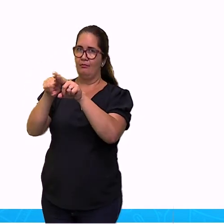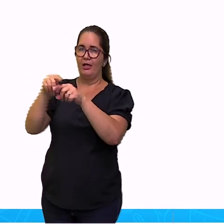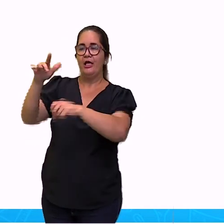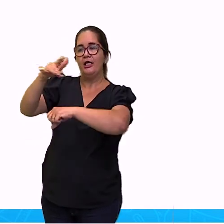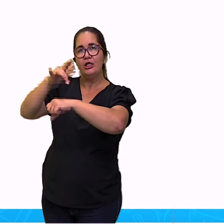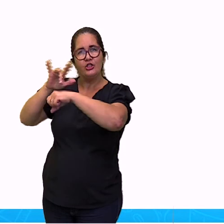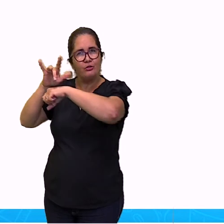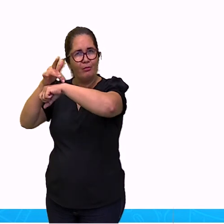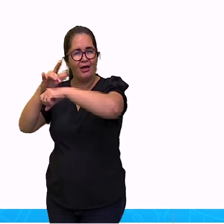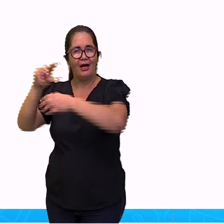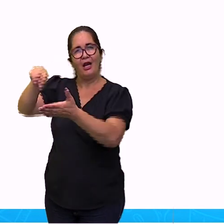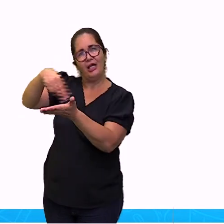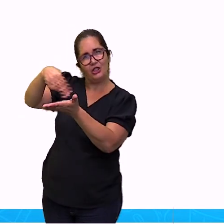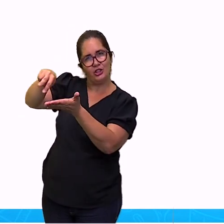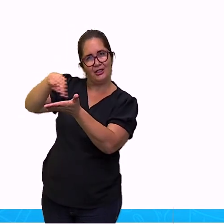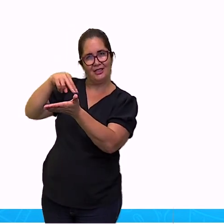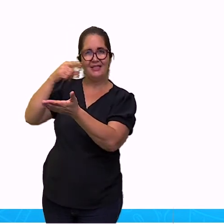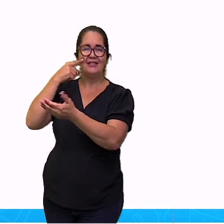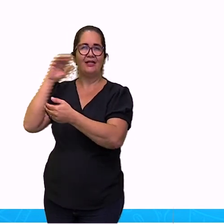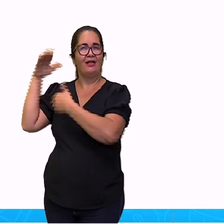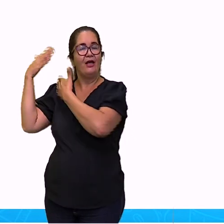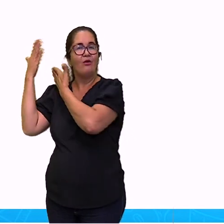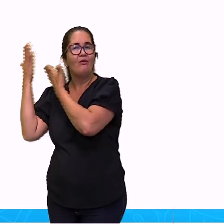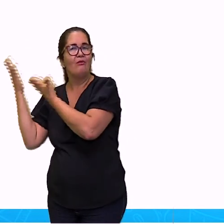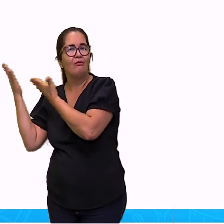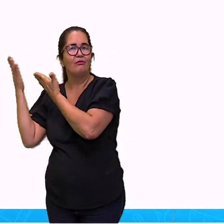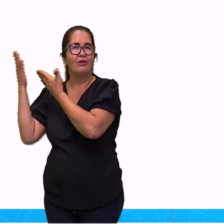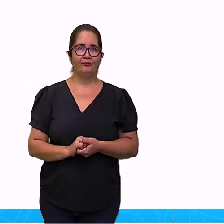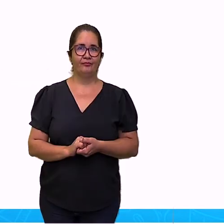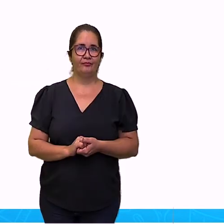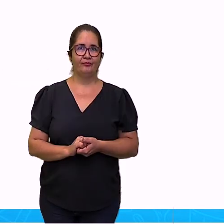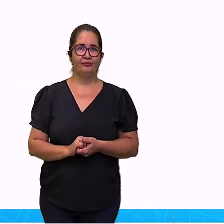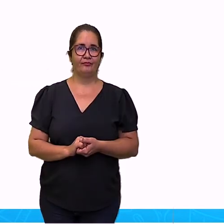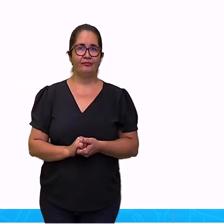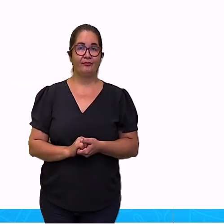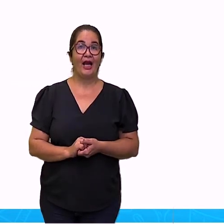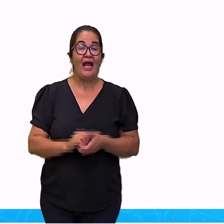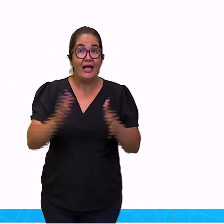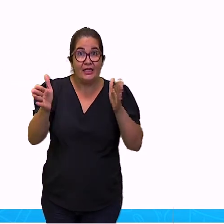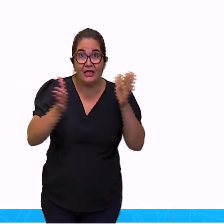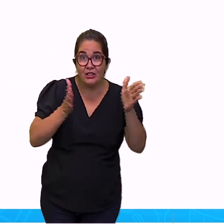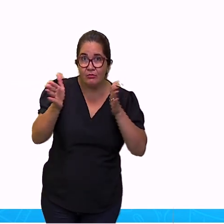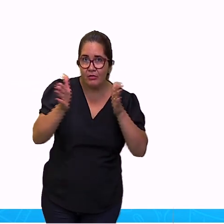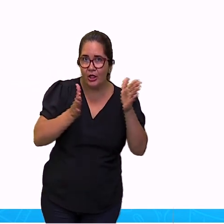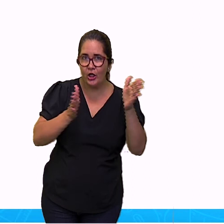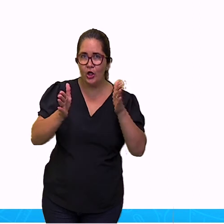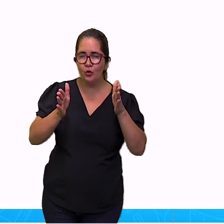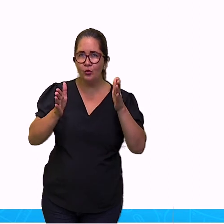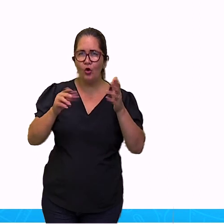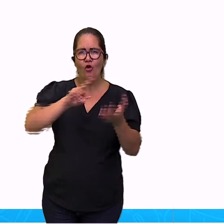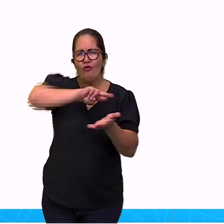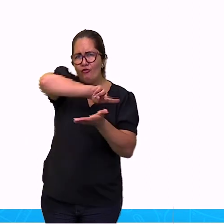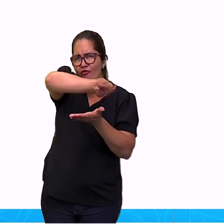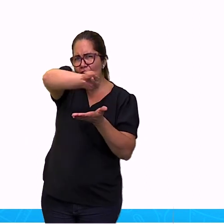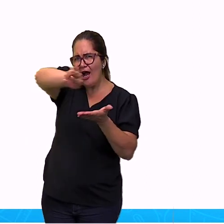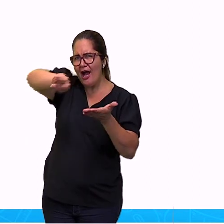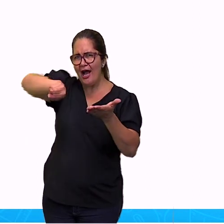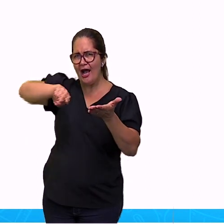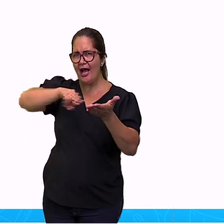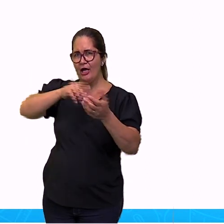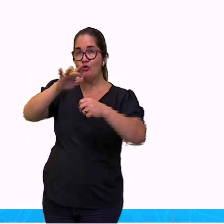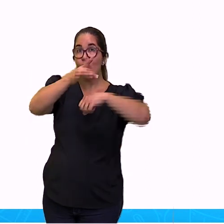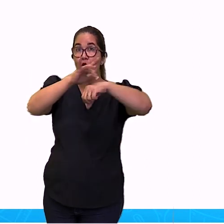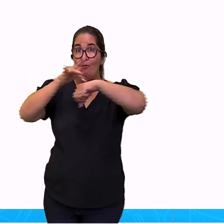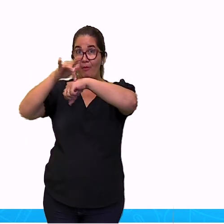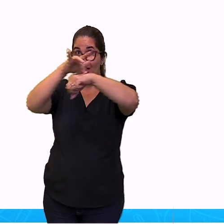Tadeusz Morozowicz, a primeira do sul do país. Nessa época, vários bailarinos, vindo de